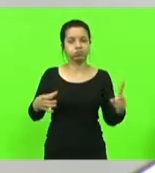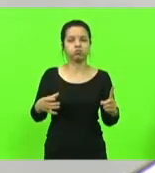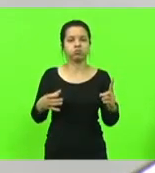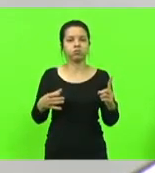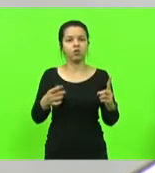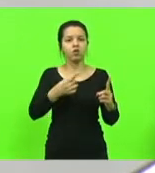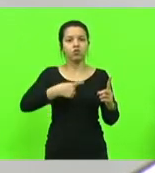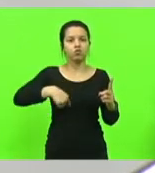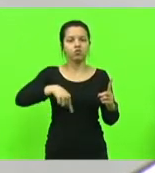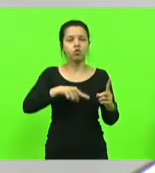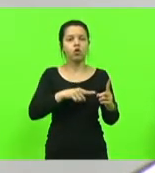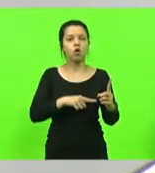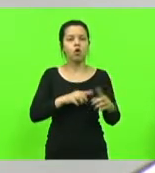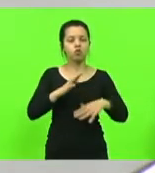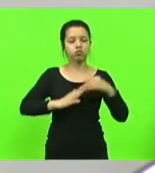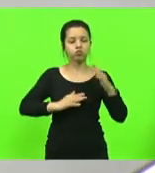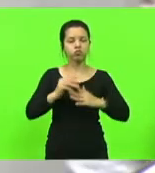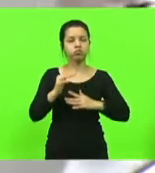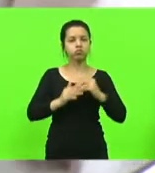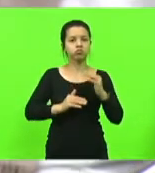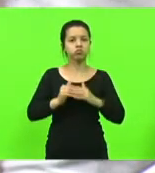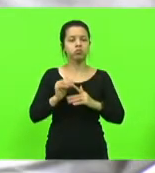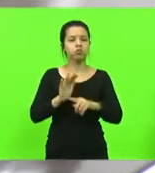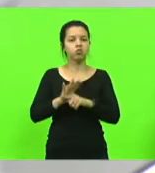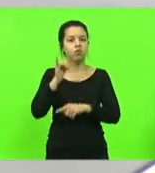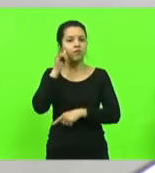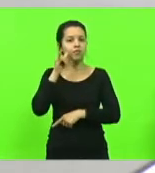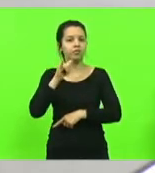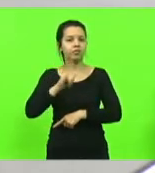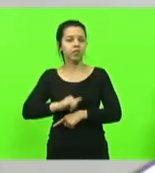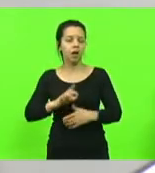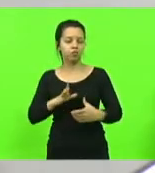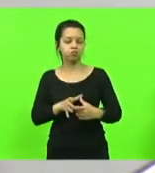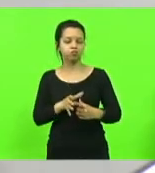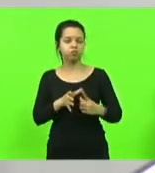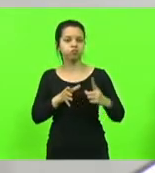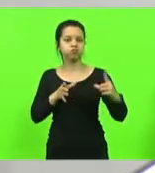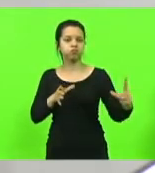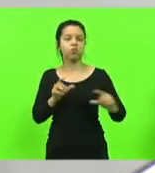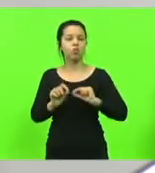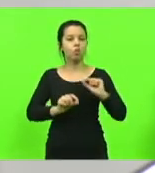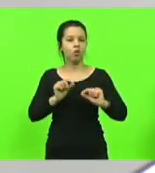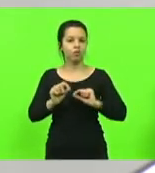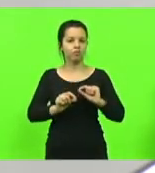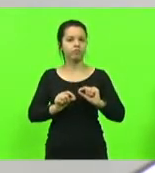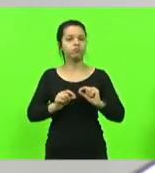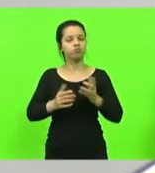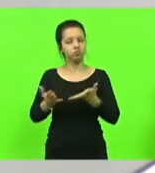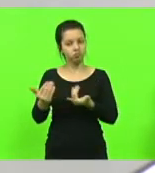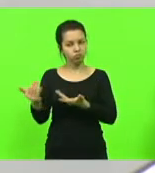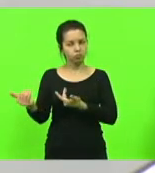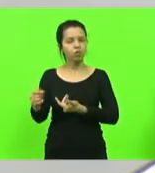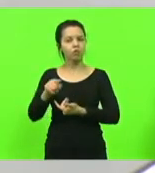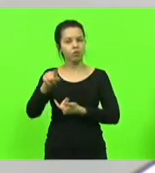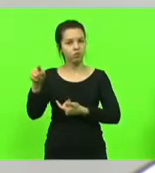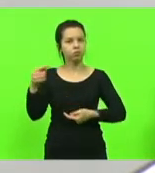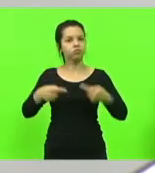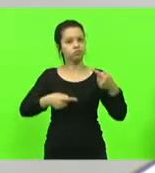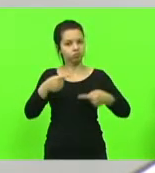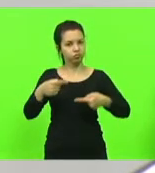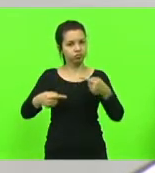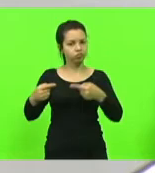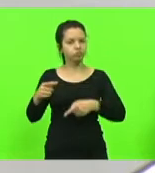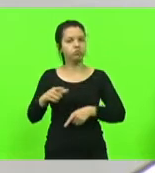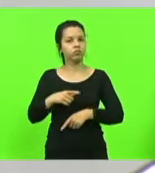exclusão? Nossos jovens estão falando sobre isso. Eu destaco, inclusive, aqui uma pesquisa realizada